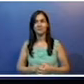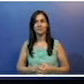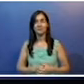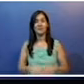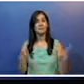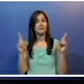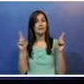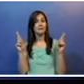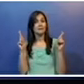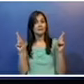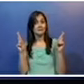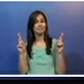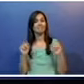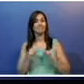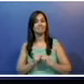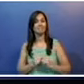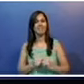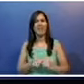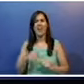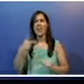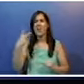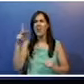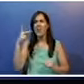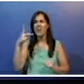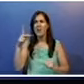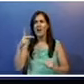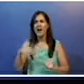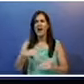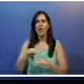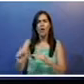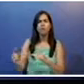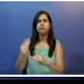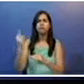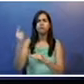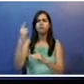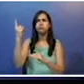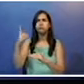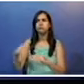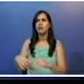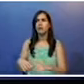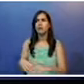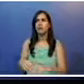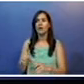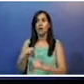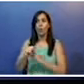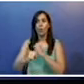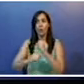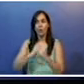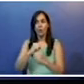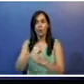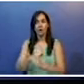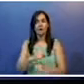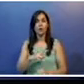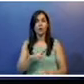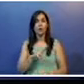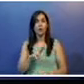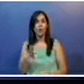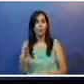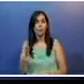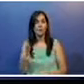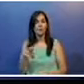Esperança. Lá, bem no alto do 12º andar do ano, vive uma louca chamada